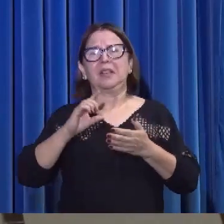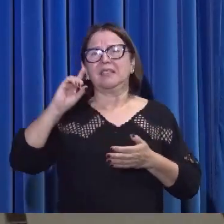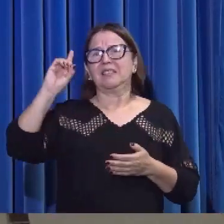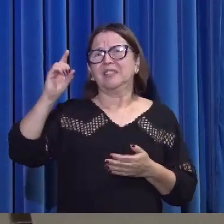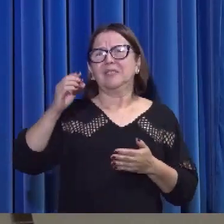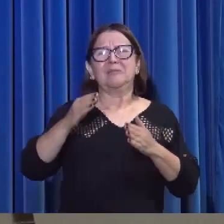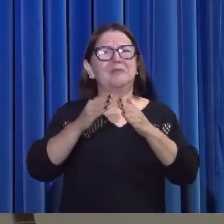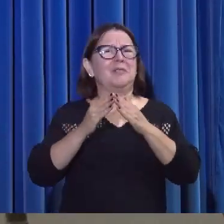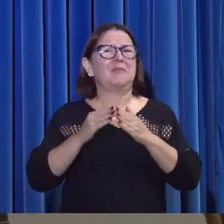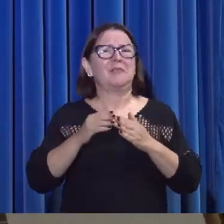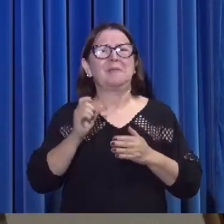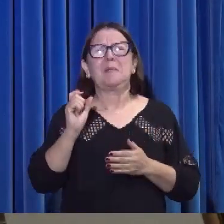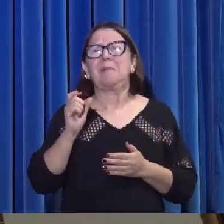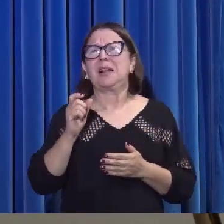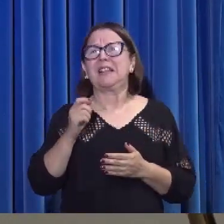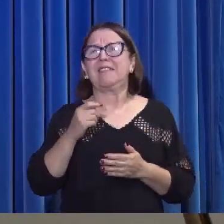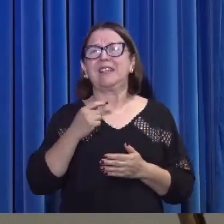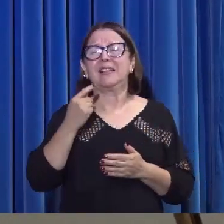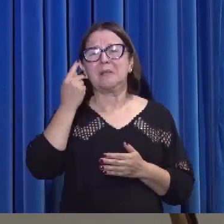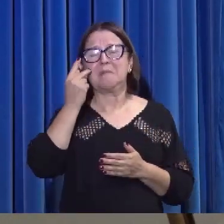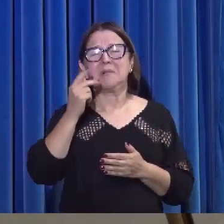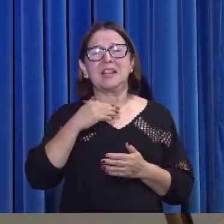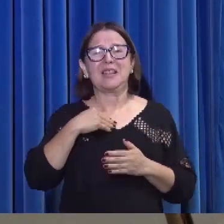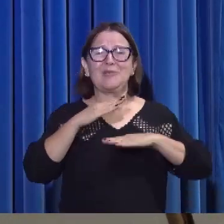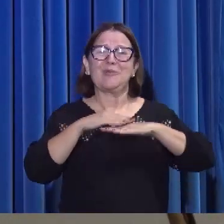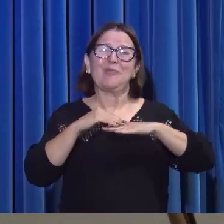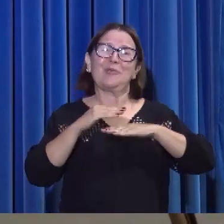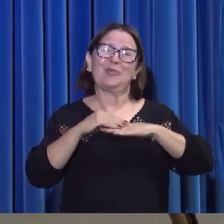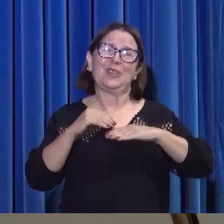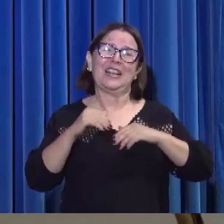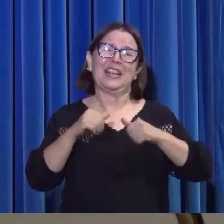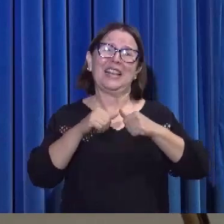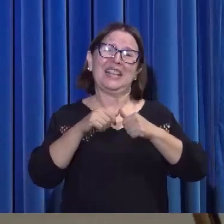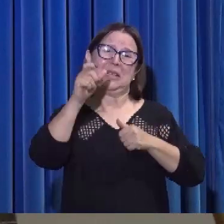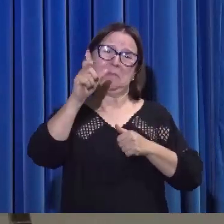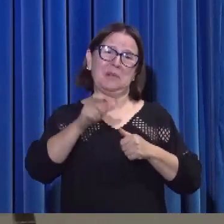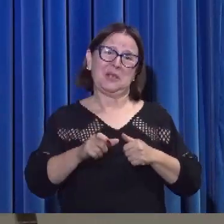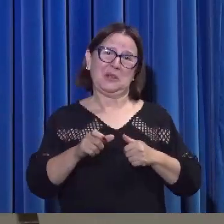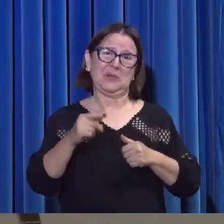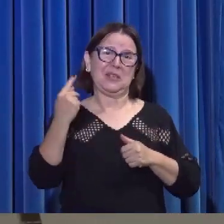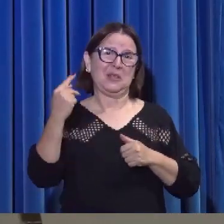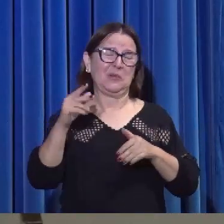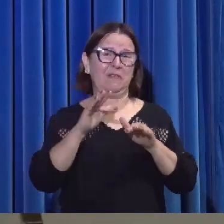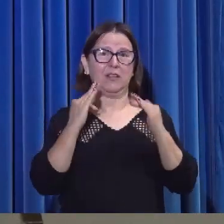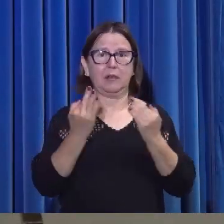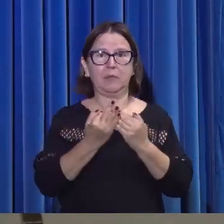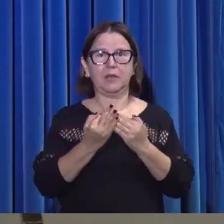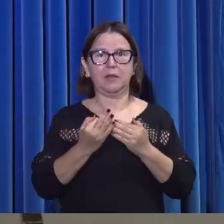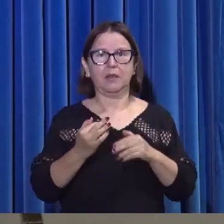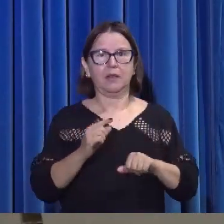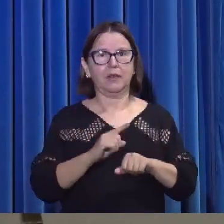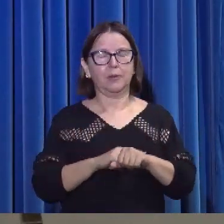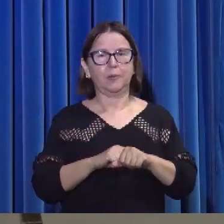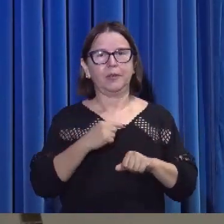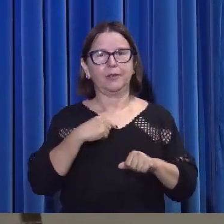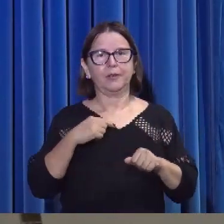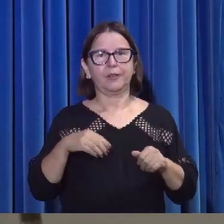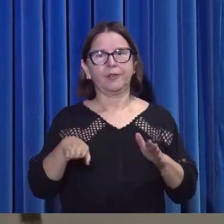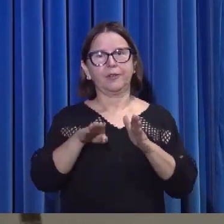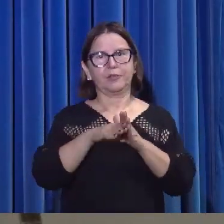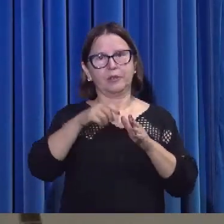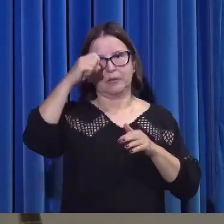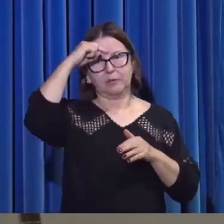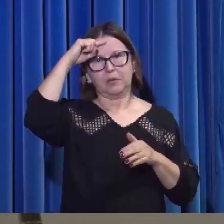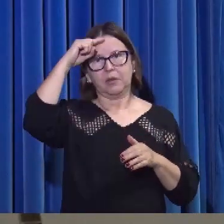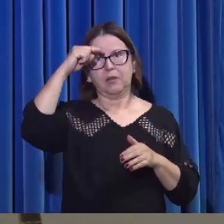irmão, uma palavra para consolar essa família, e quando eu chego lá no leito do hospital, eu que sou consolado